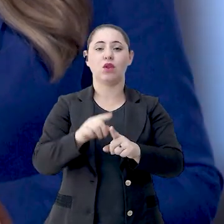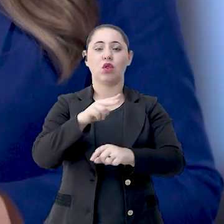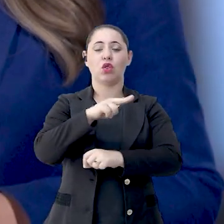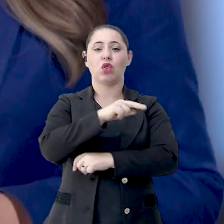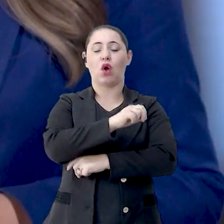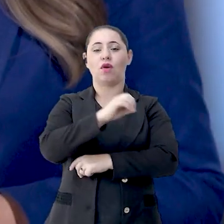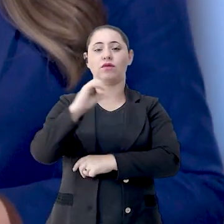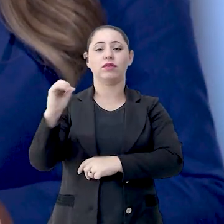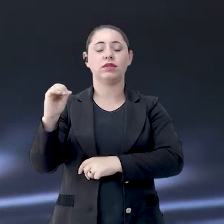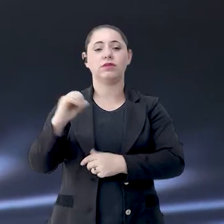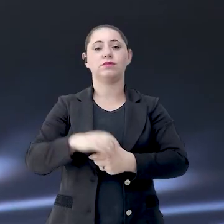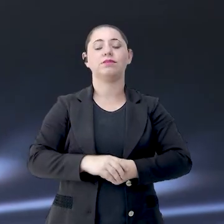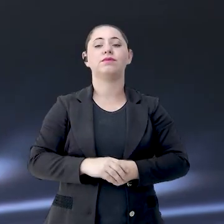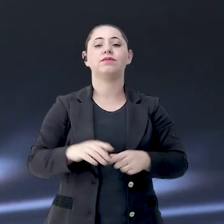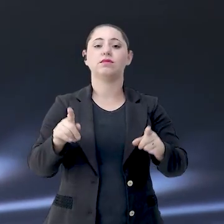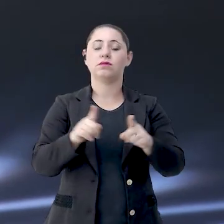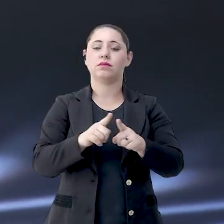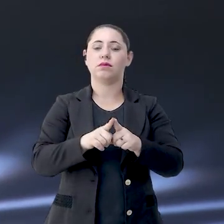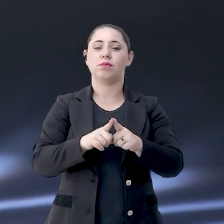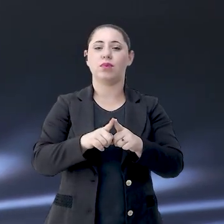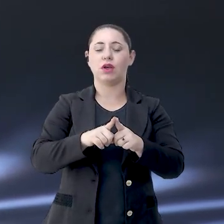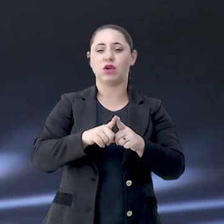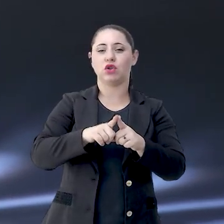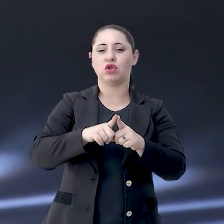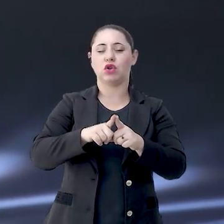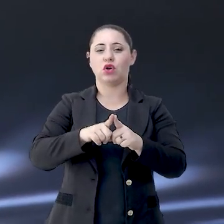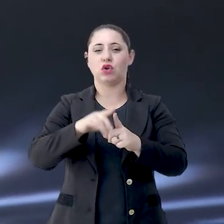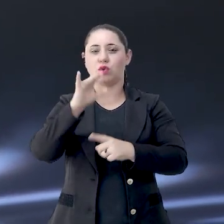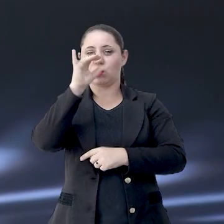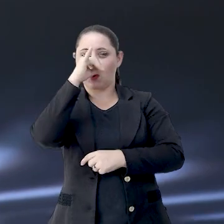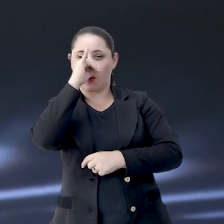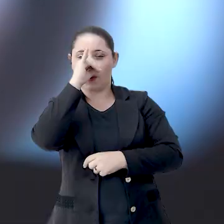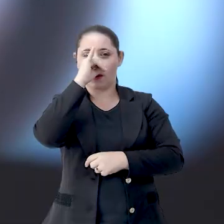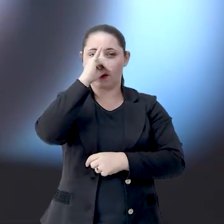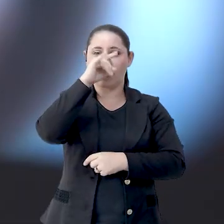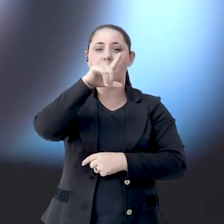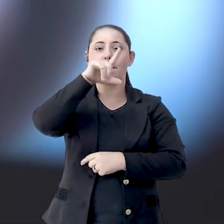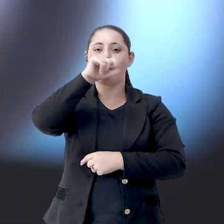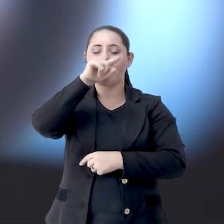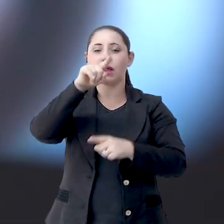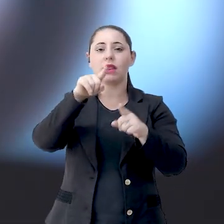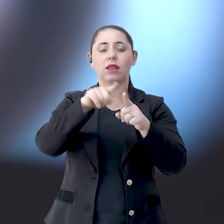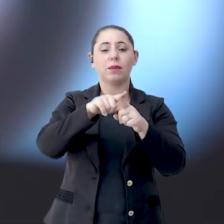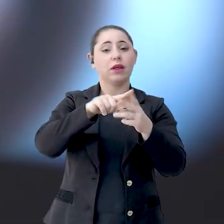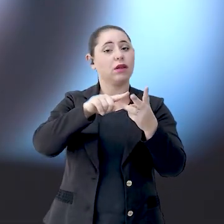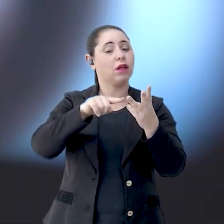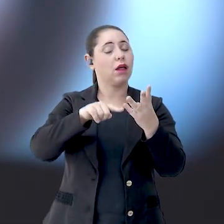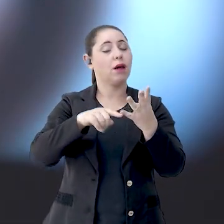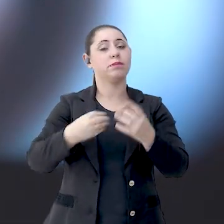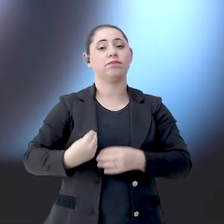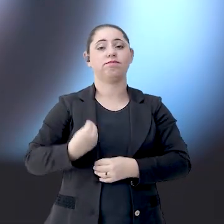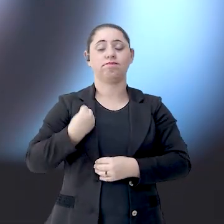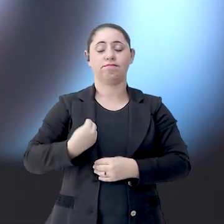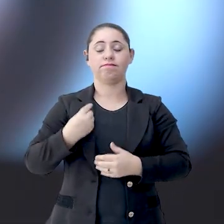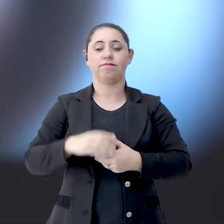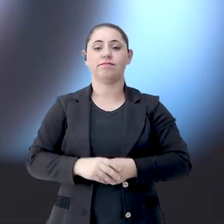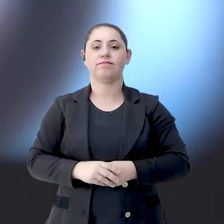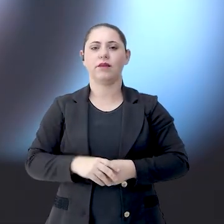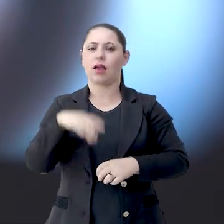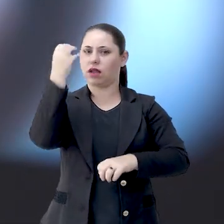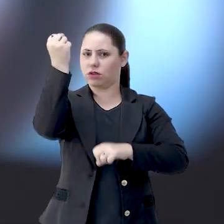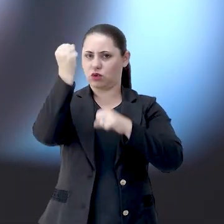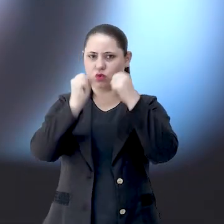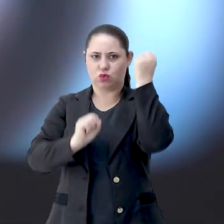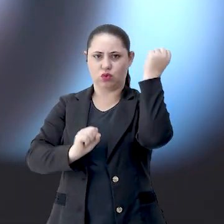e Nova Andradina. Gado de corte, suinocultura, ovinocultura e avicultura também se